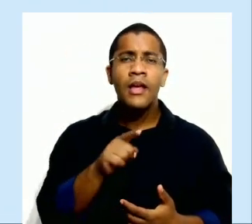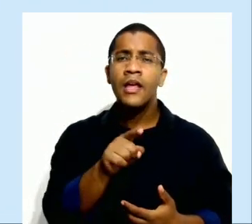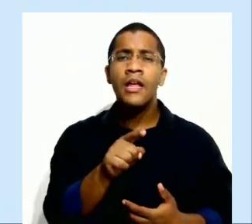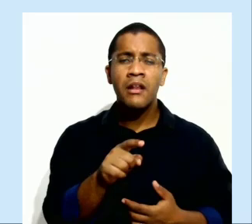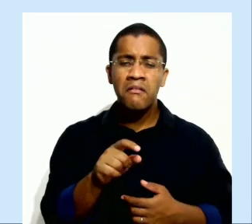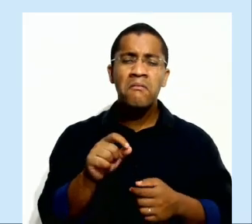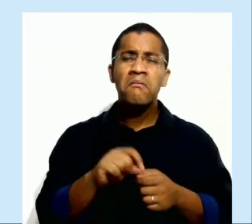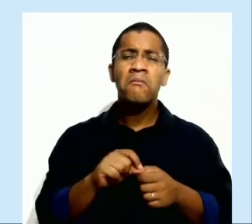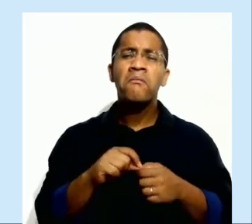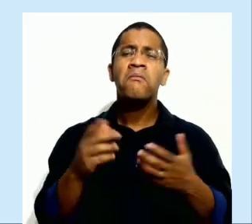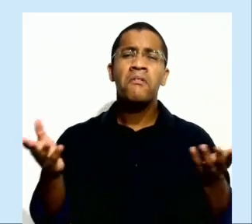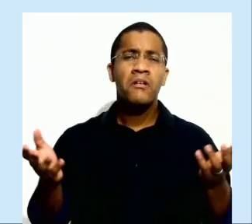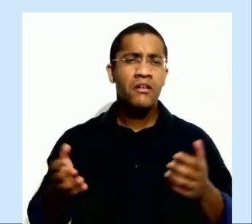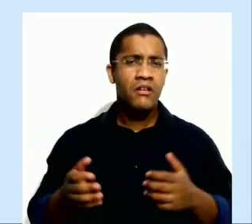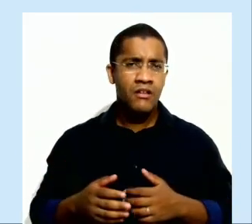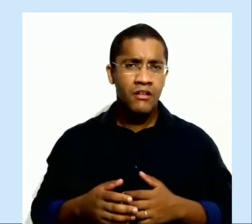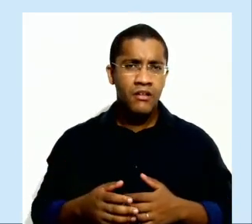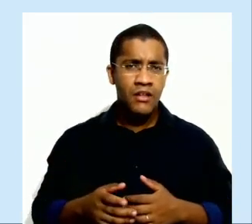Qual foi a façanha?